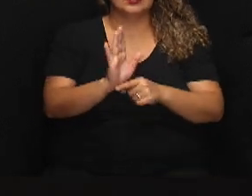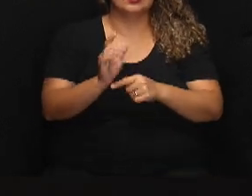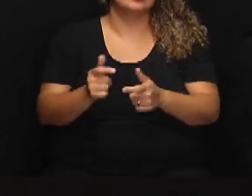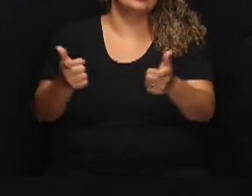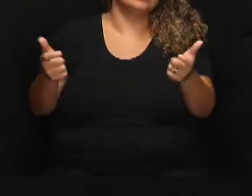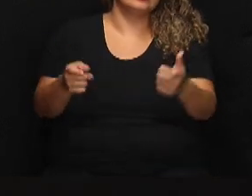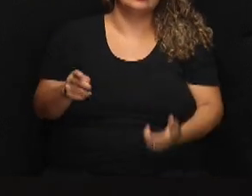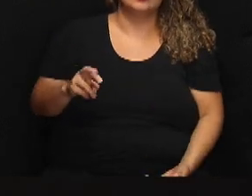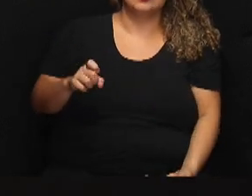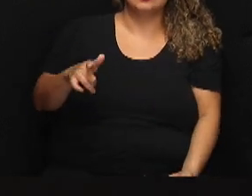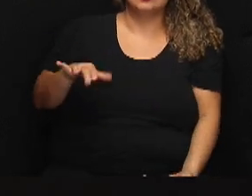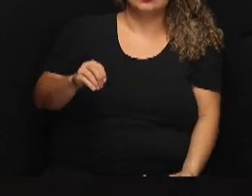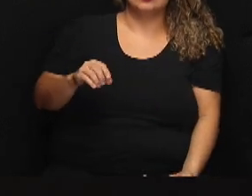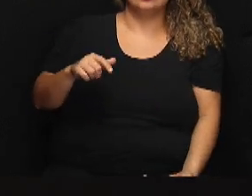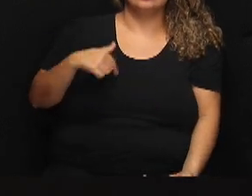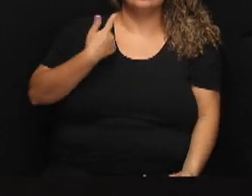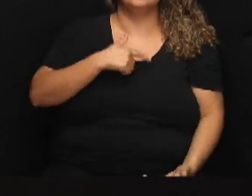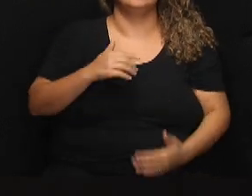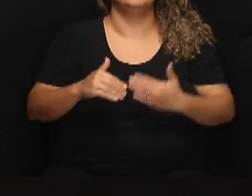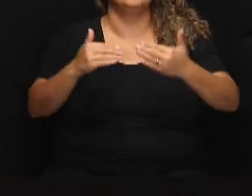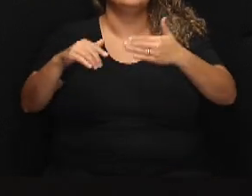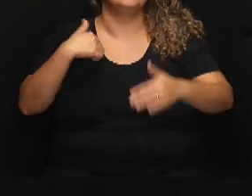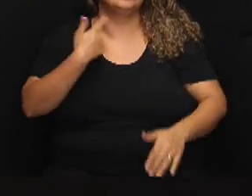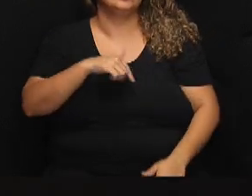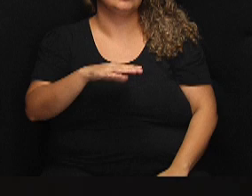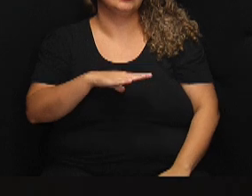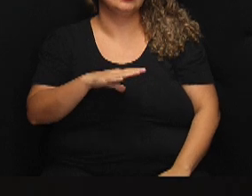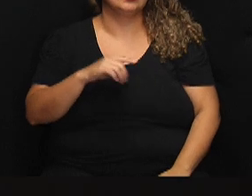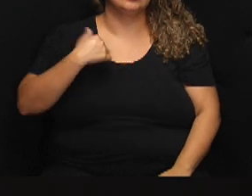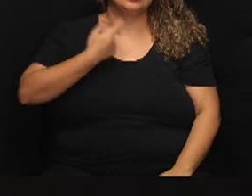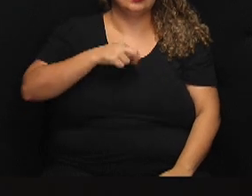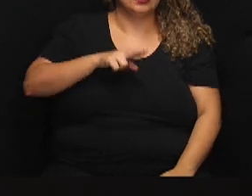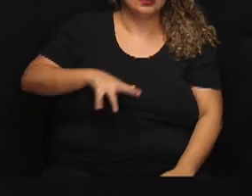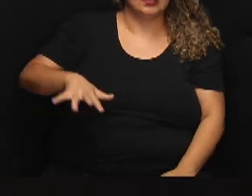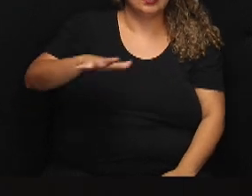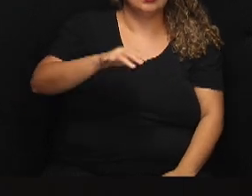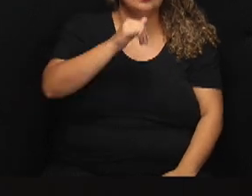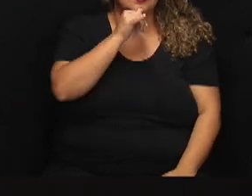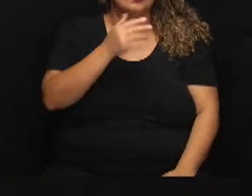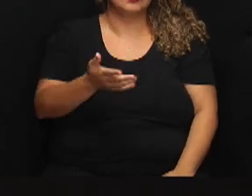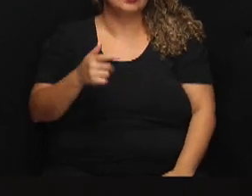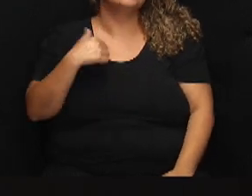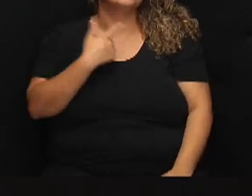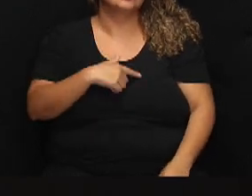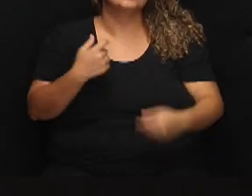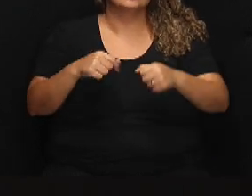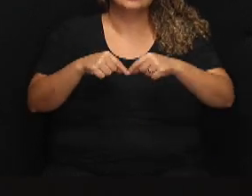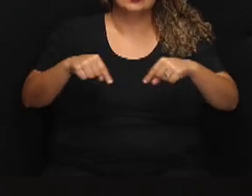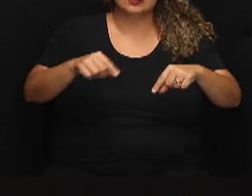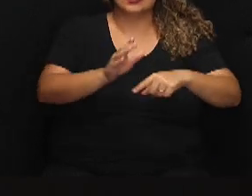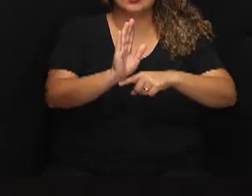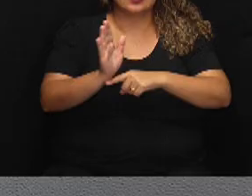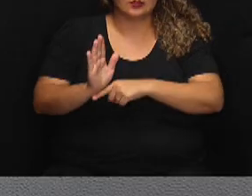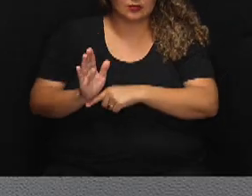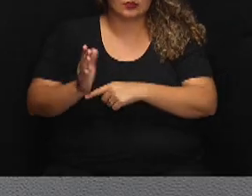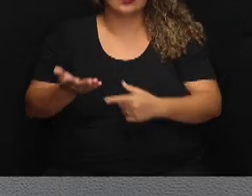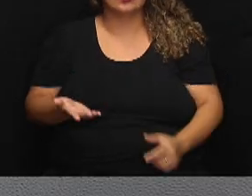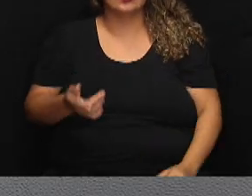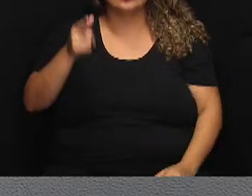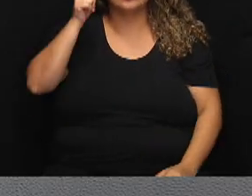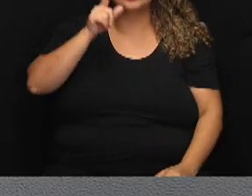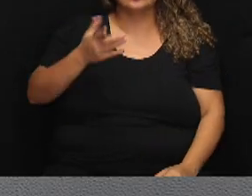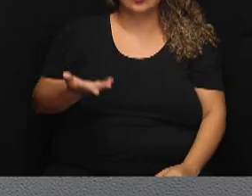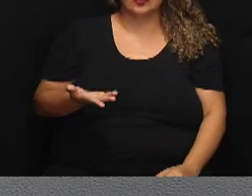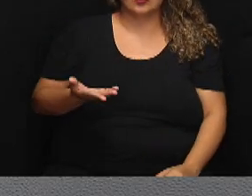E aquilo que é produzido no nosso município, e aquilo que é produzido na nossa região, por exemplo. A gente precisa ter salas de cinemas também para conseguir ter